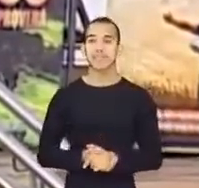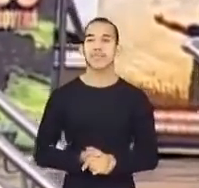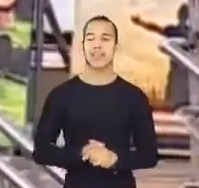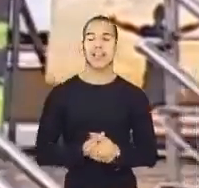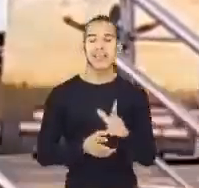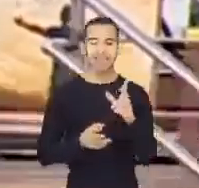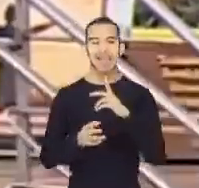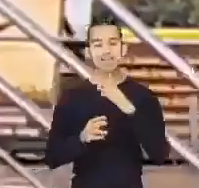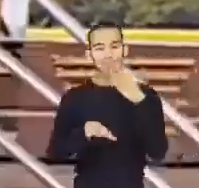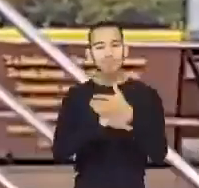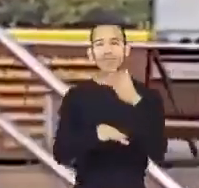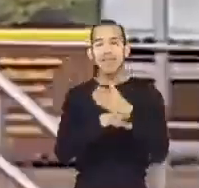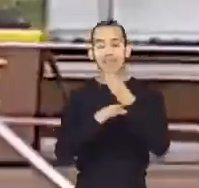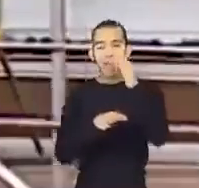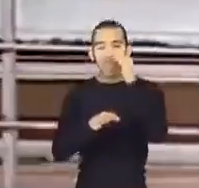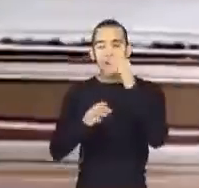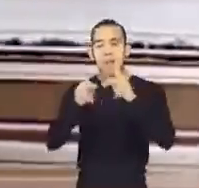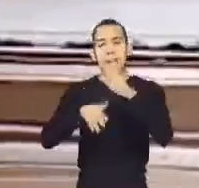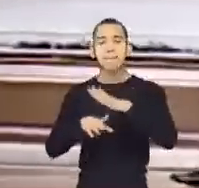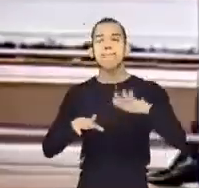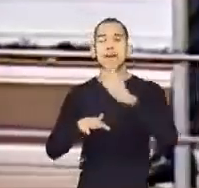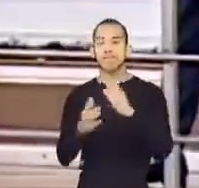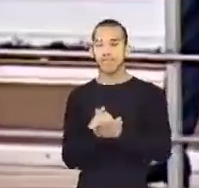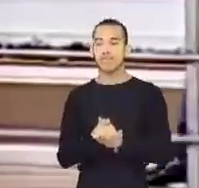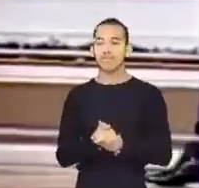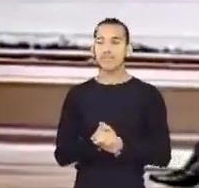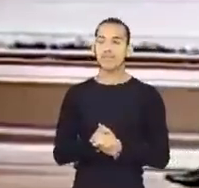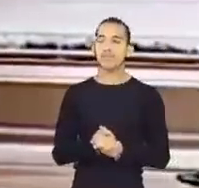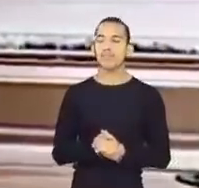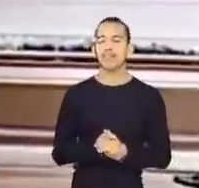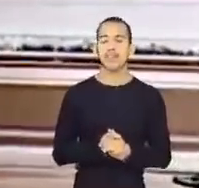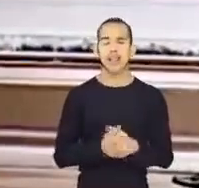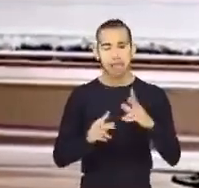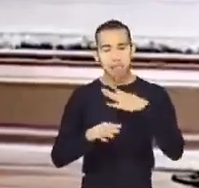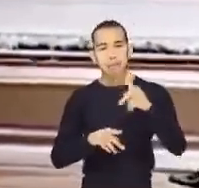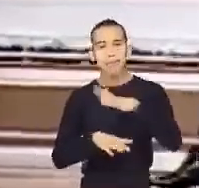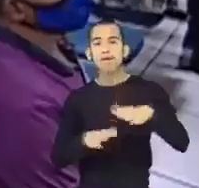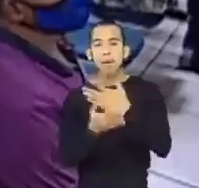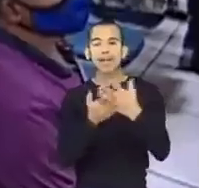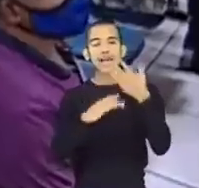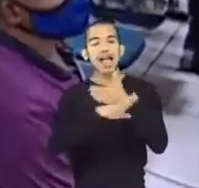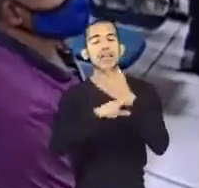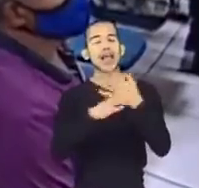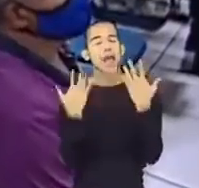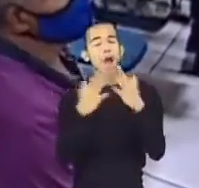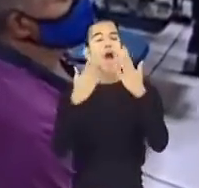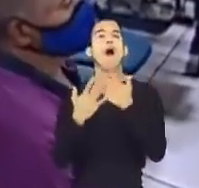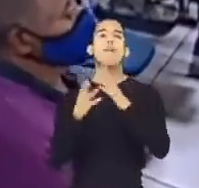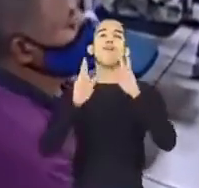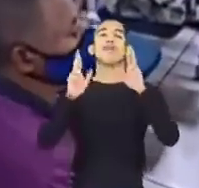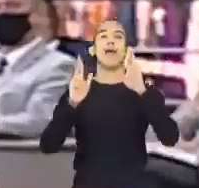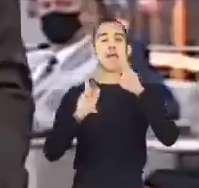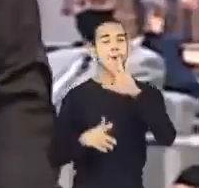visualizações. Rapidinho assim. O povo, tem uns que visualizam para comemorar, sabia? Oh, finalmente